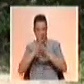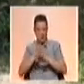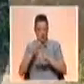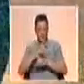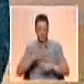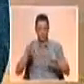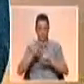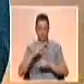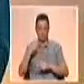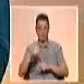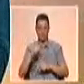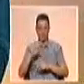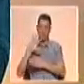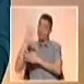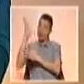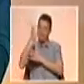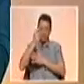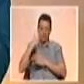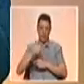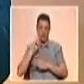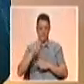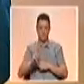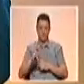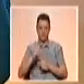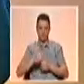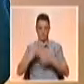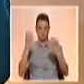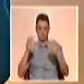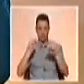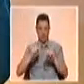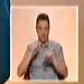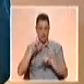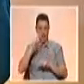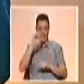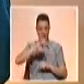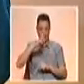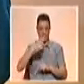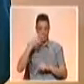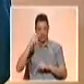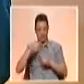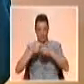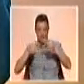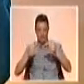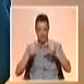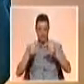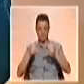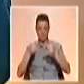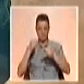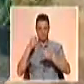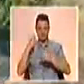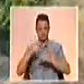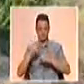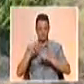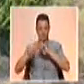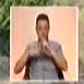não colide com o ambiente. Uhum. Mas isto que estávamos a ver é um leite de plantas, não? Isto é um leite de plantas. Okay. Isto é um... Está aqui, fica é o mesmo. É.